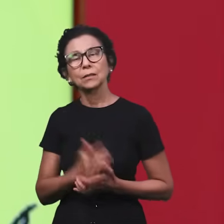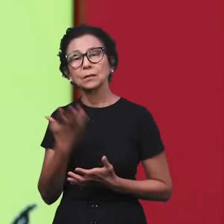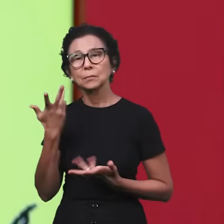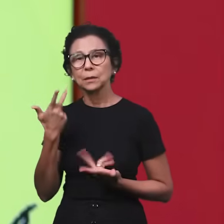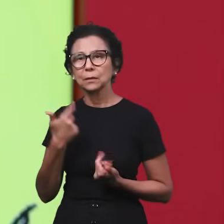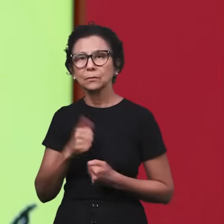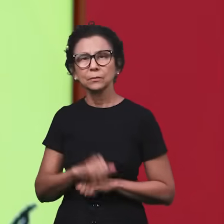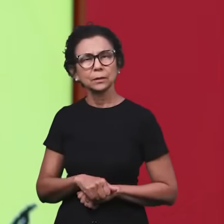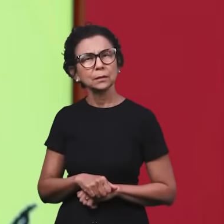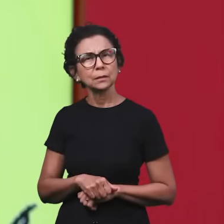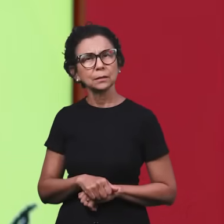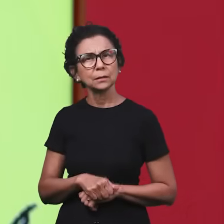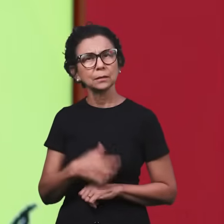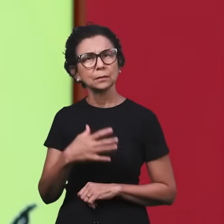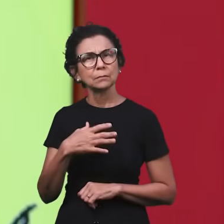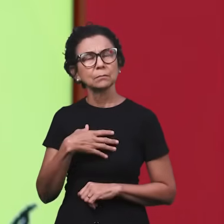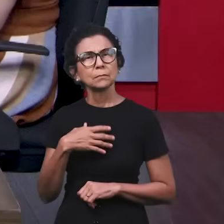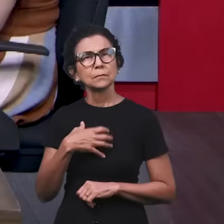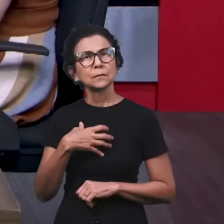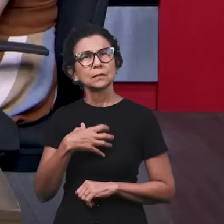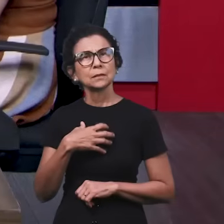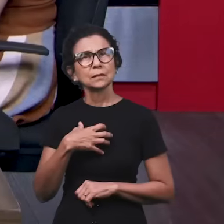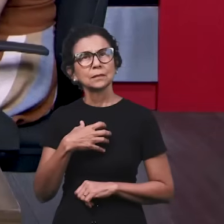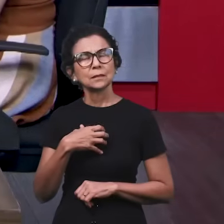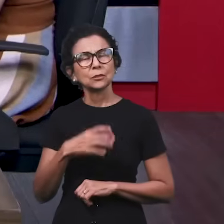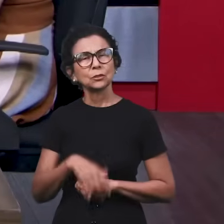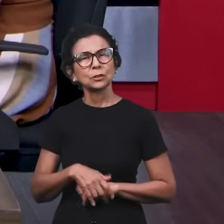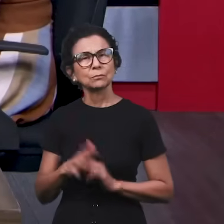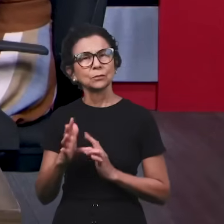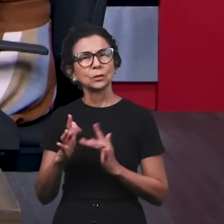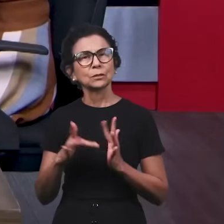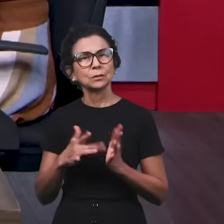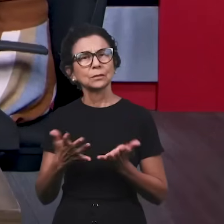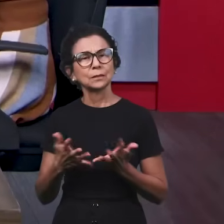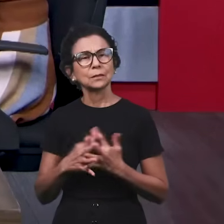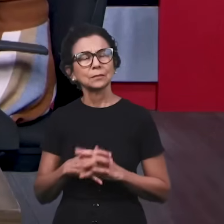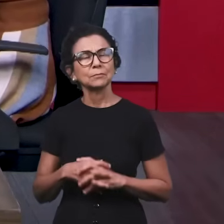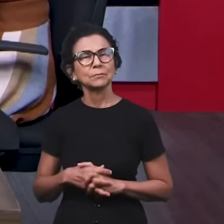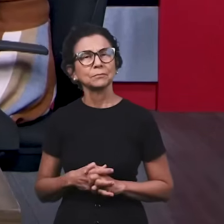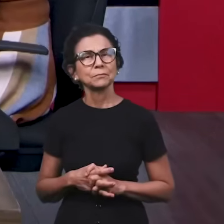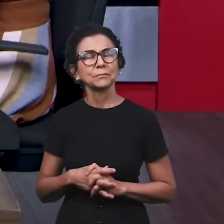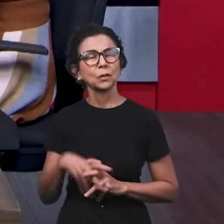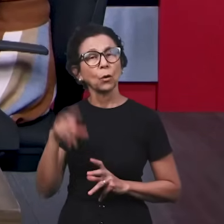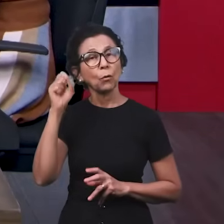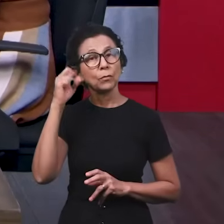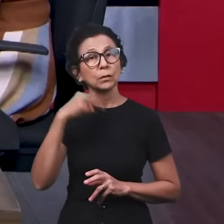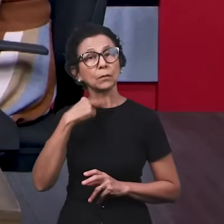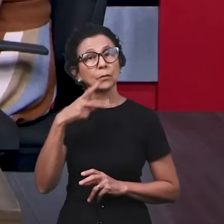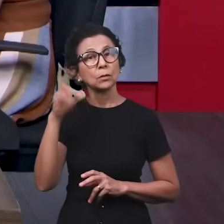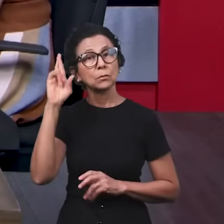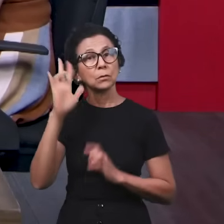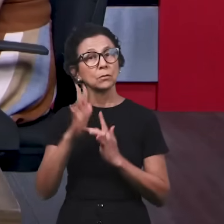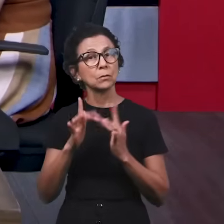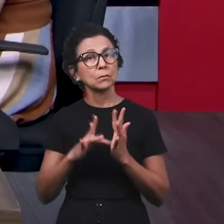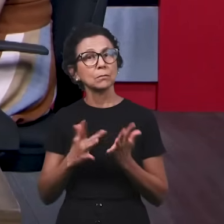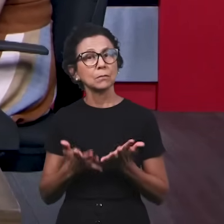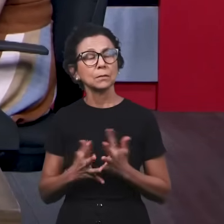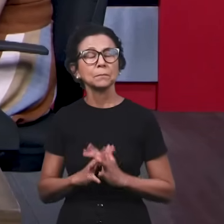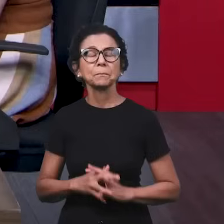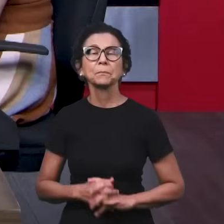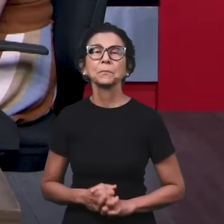conhecendo a voz do Salvador. E Kênia traz 2 conselhos importantes, Kézia. Um para os pais,